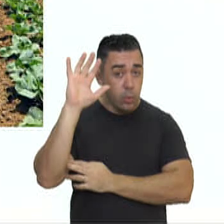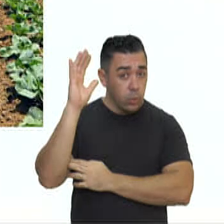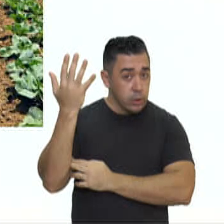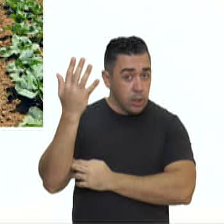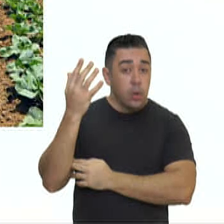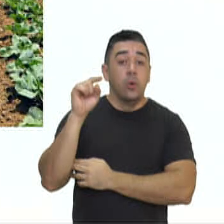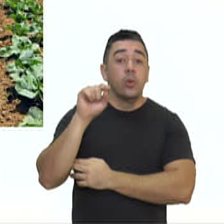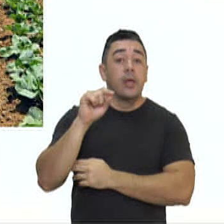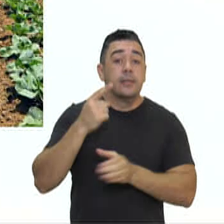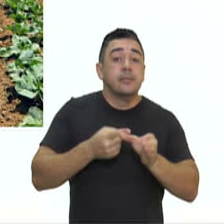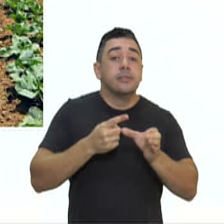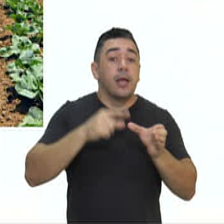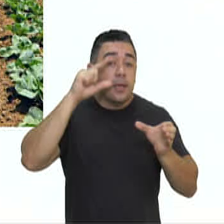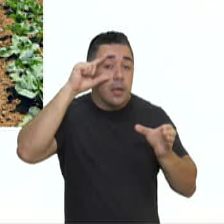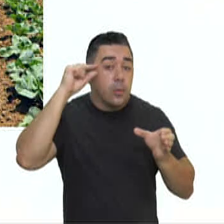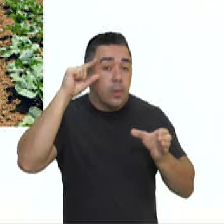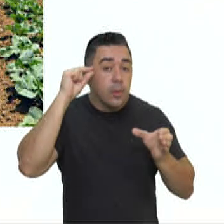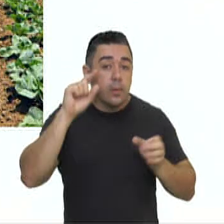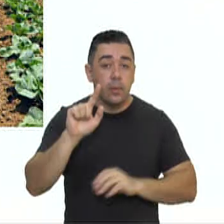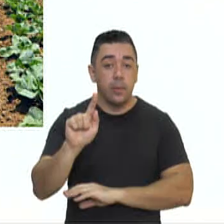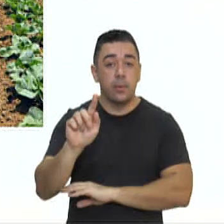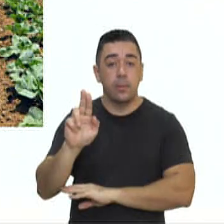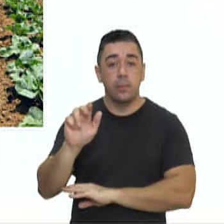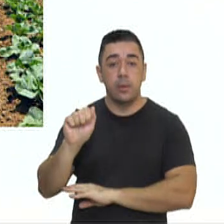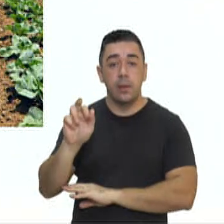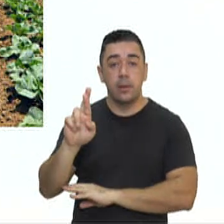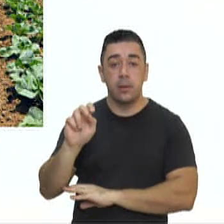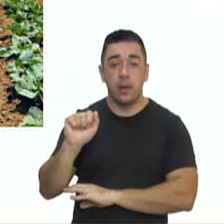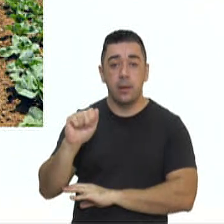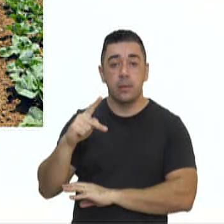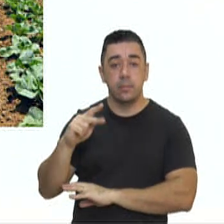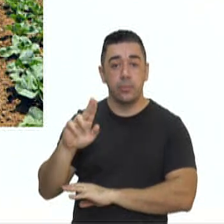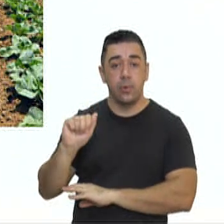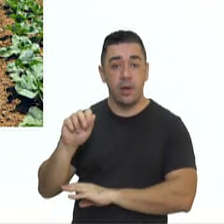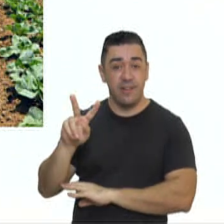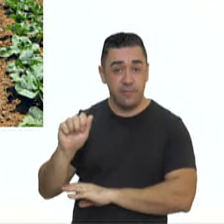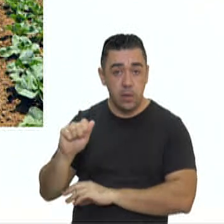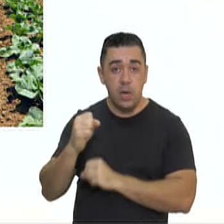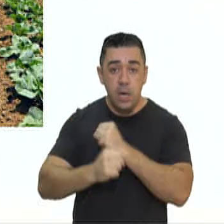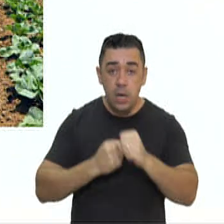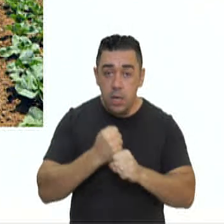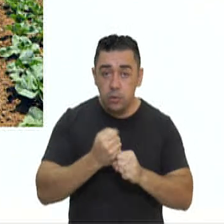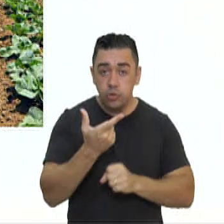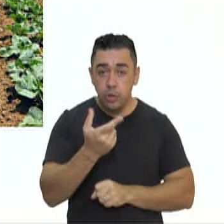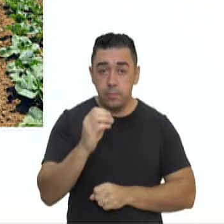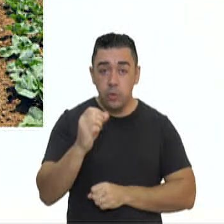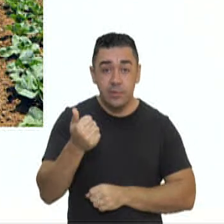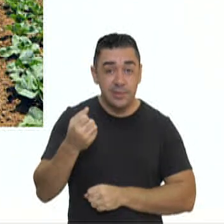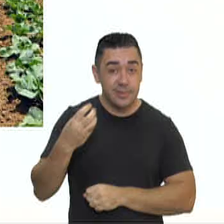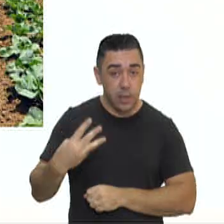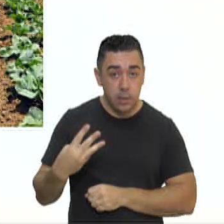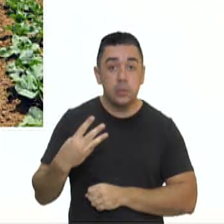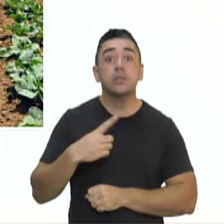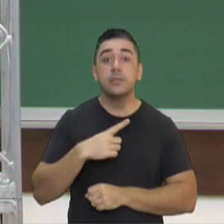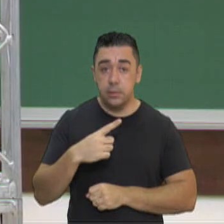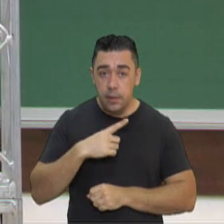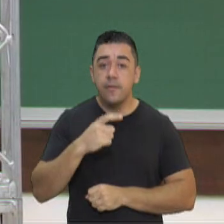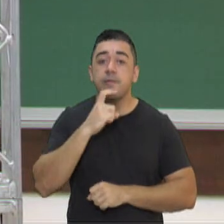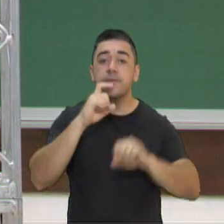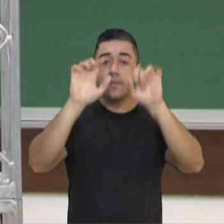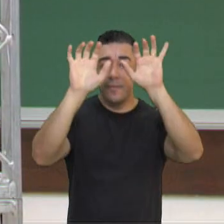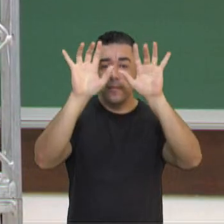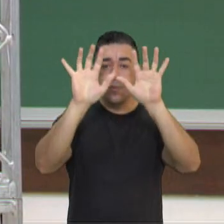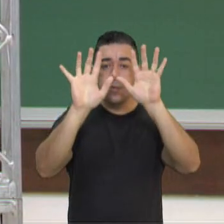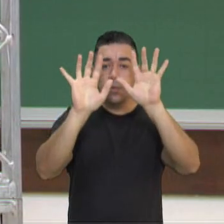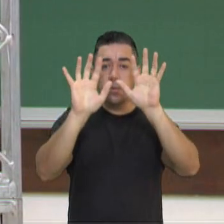em Guarapuava, quem é de lá vai se lembrar. Foi no ano de 2013 em que nevou lá. Então